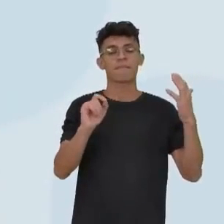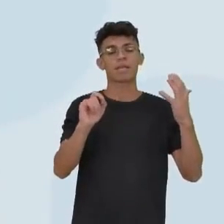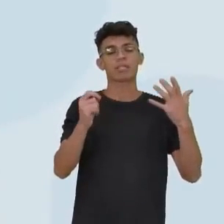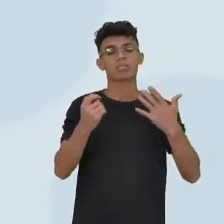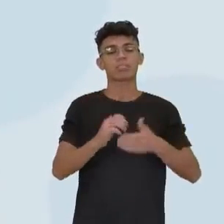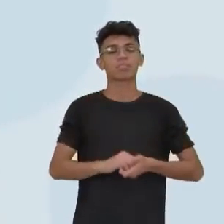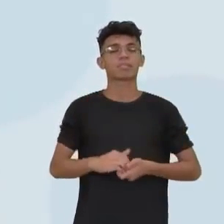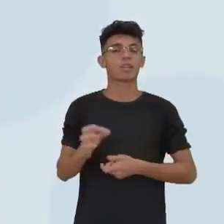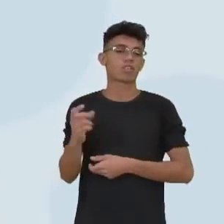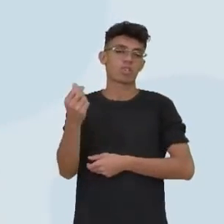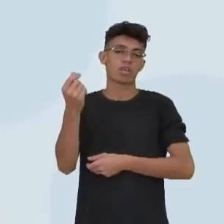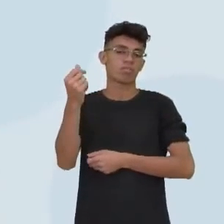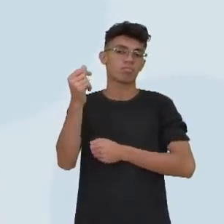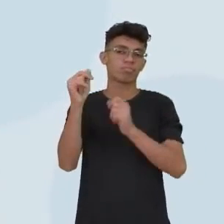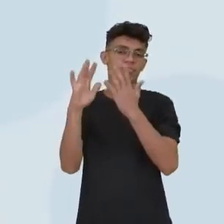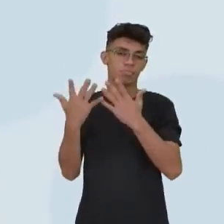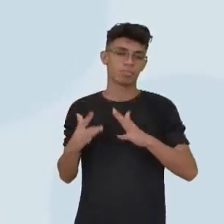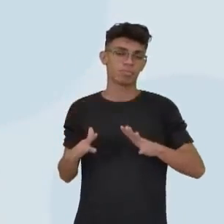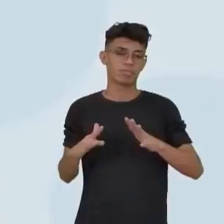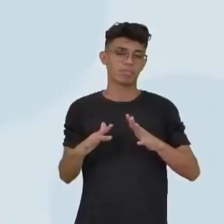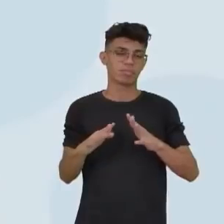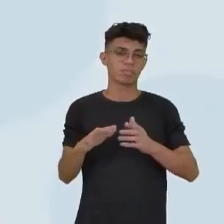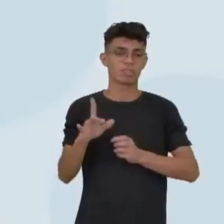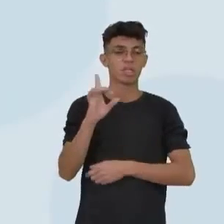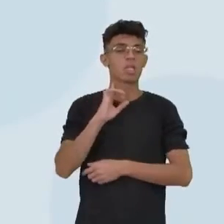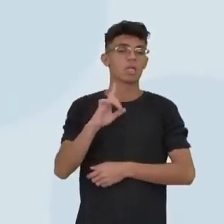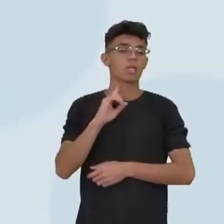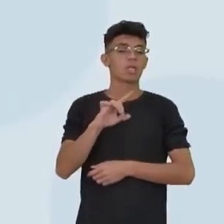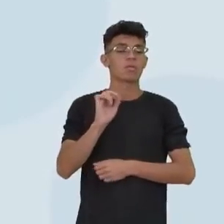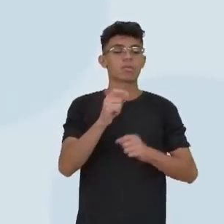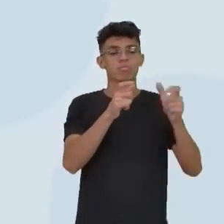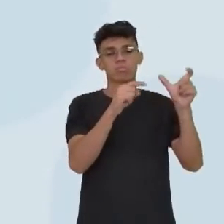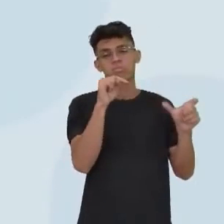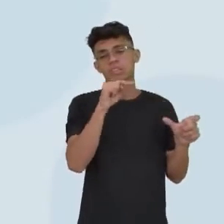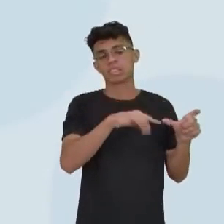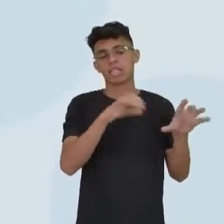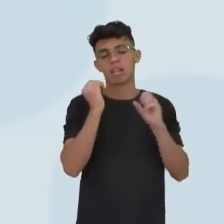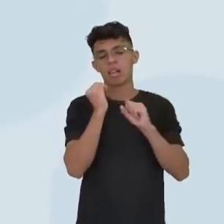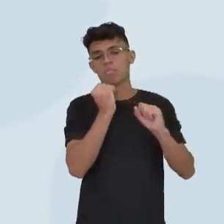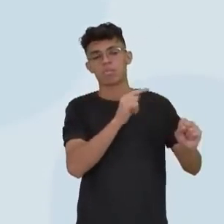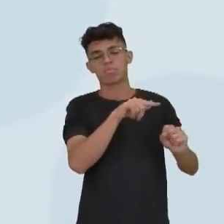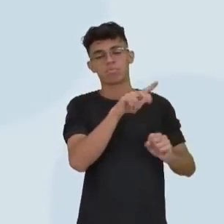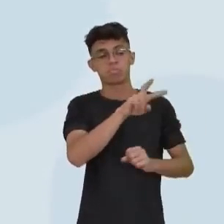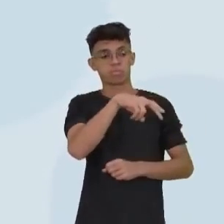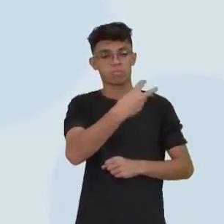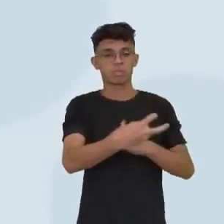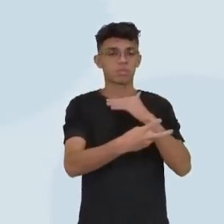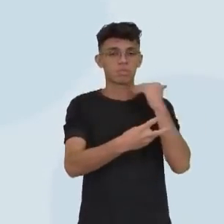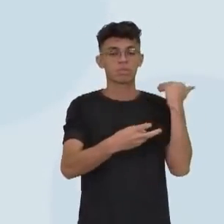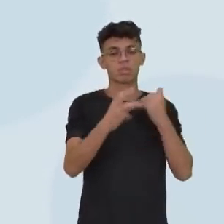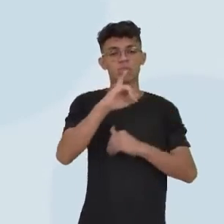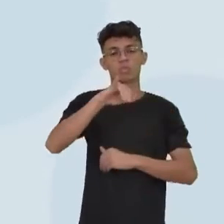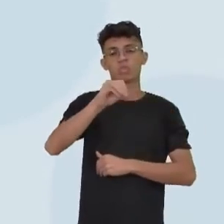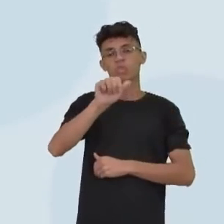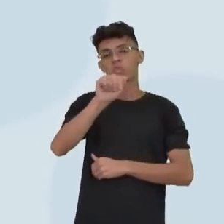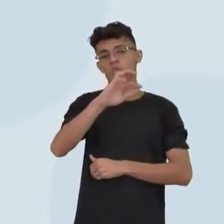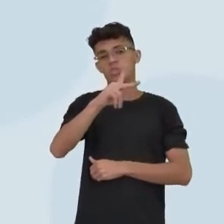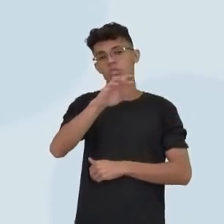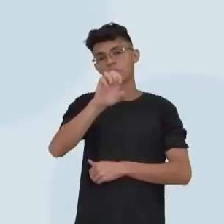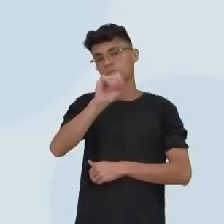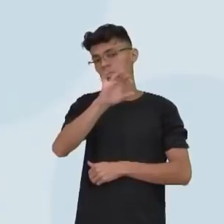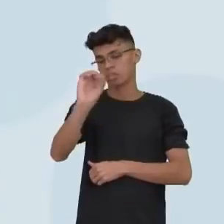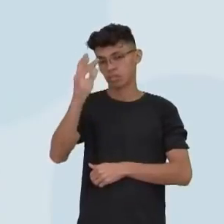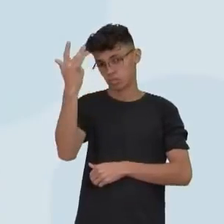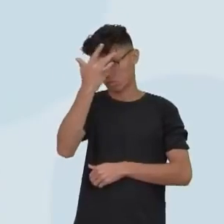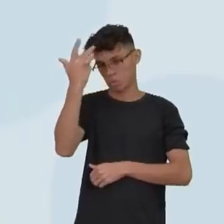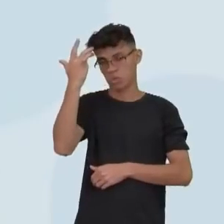de valores americana. Com o assassinato do candidato a vice-presidente da República, João Pessoa, a